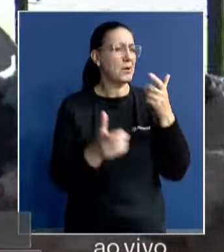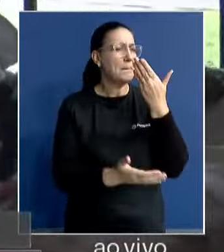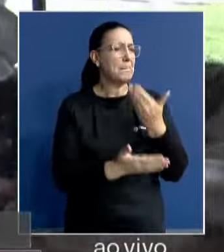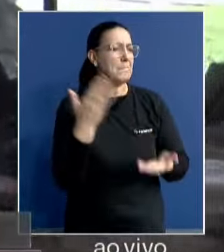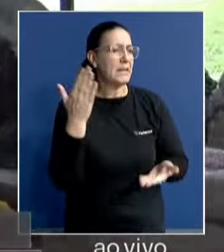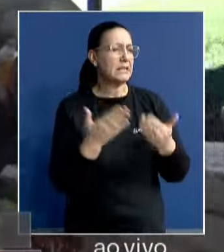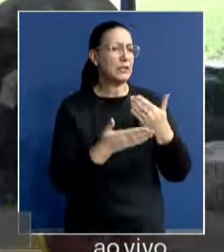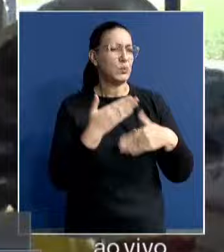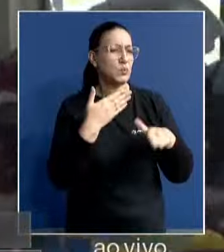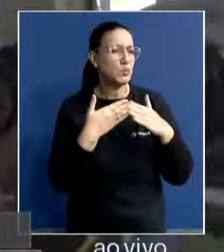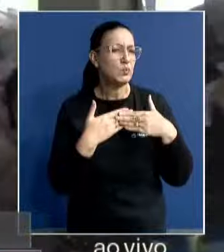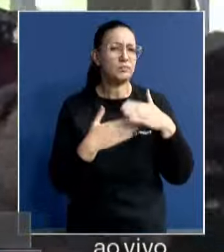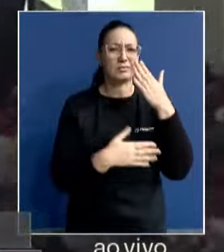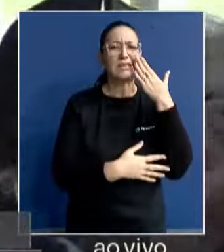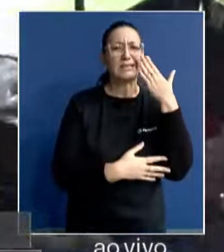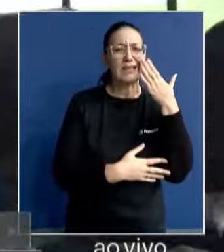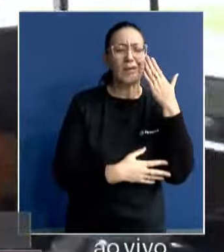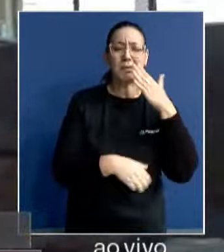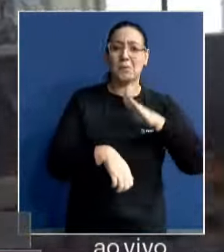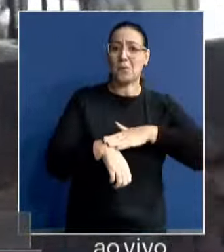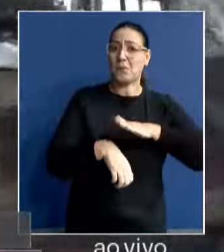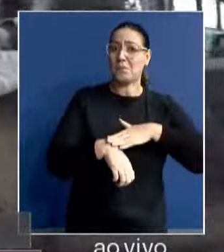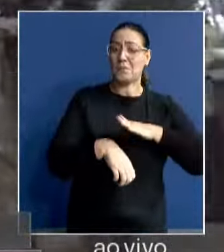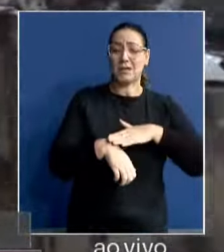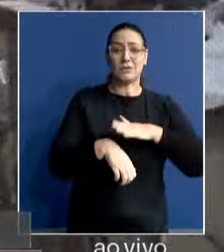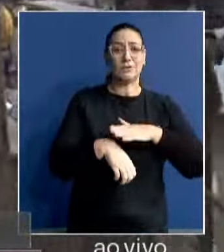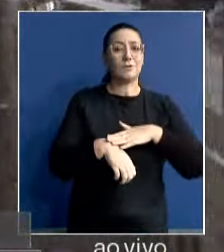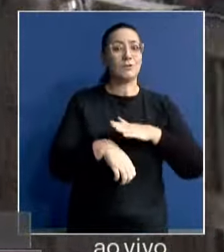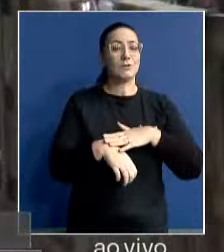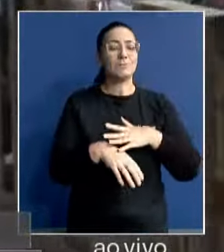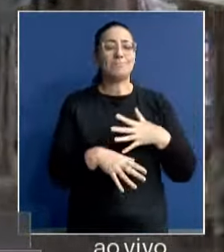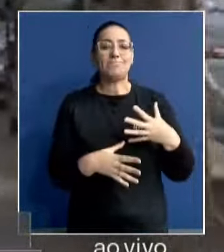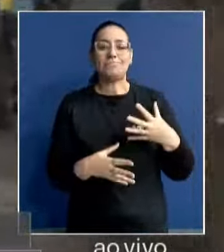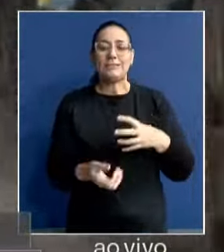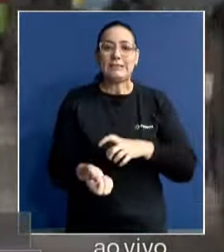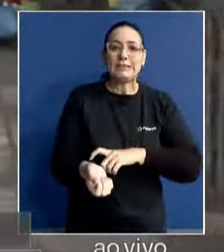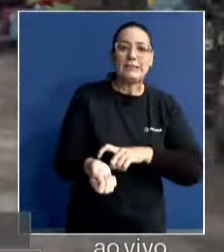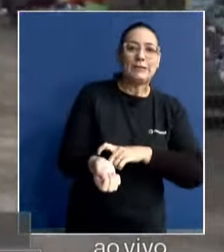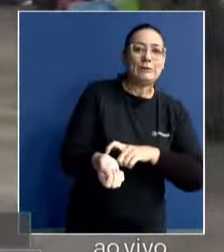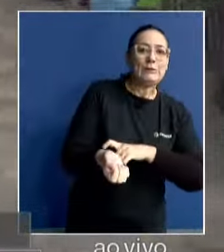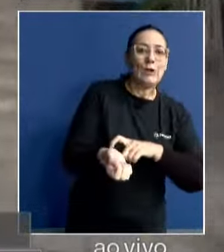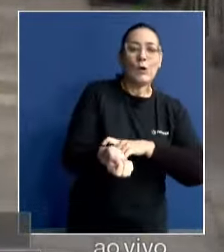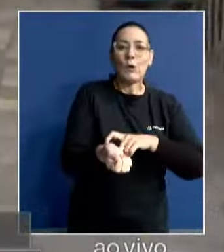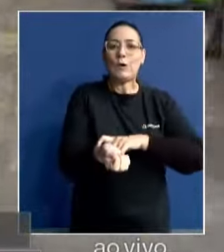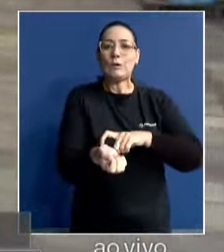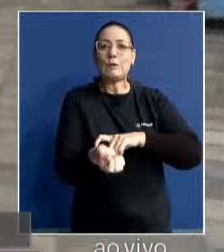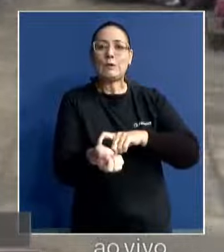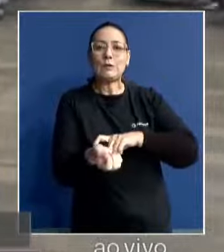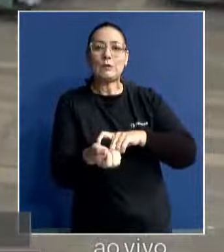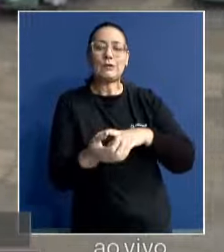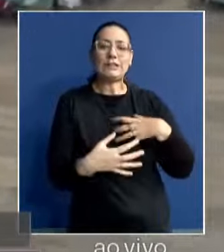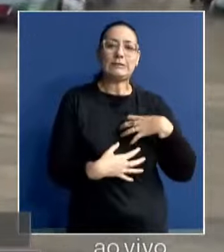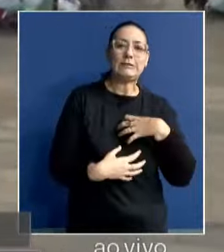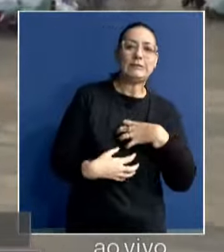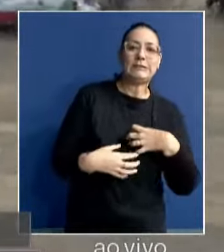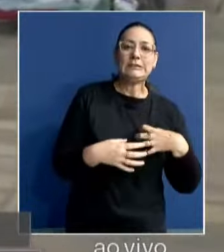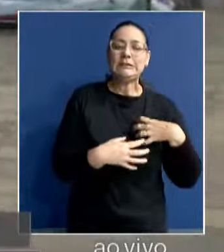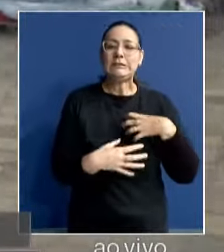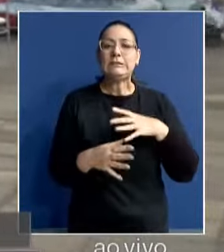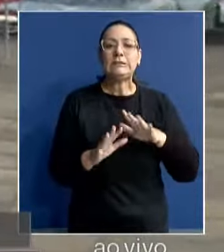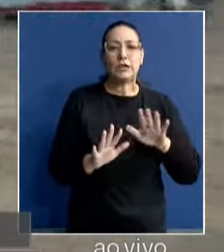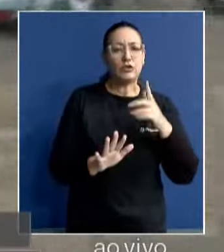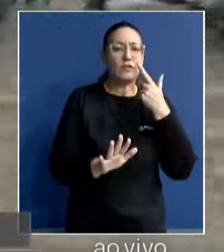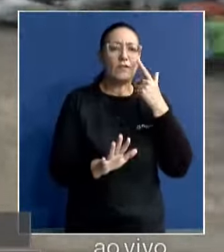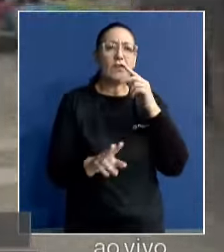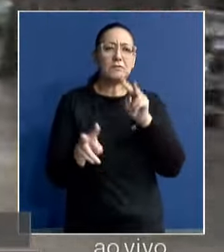isso gera então esses momentos de tensão. Não só nas pequenas famílias entre si, esses vizinhos que se criam aos poucos. A gente vê